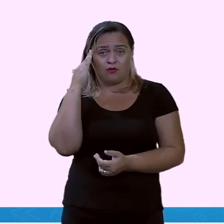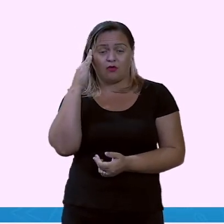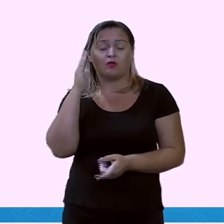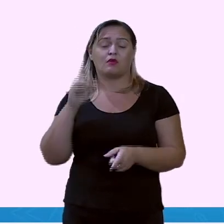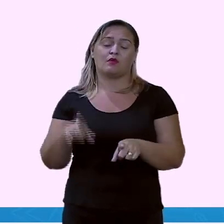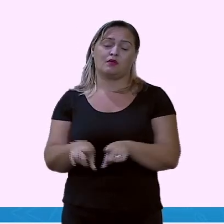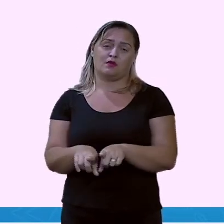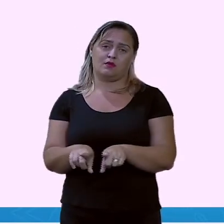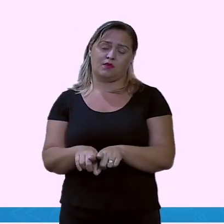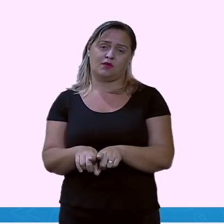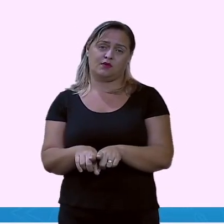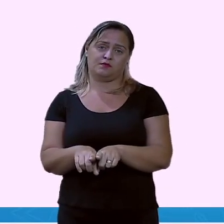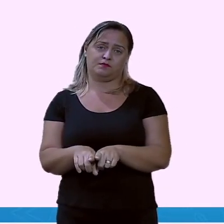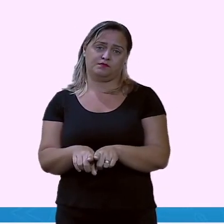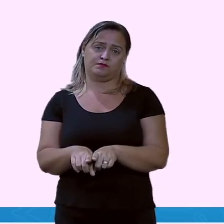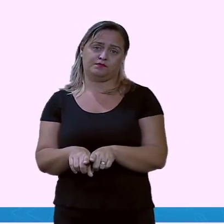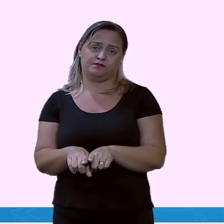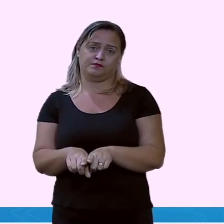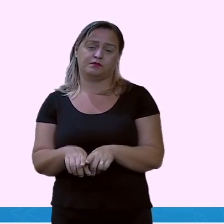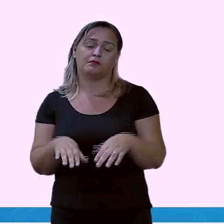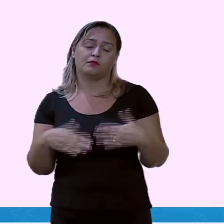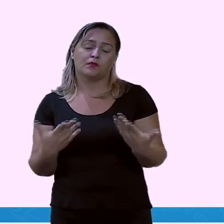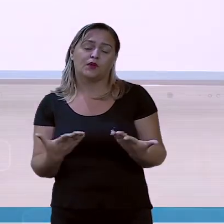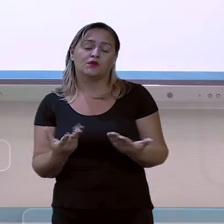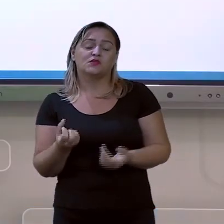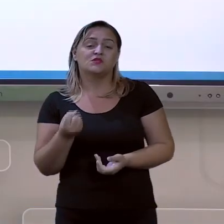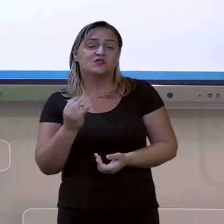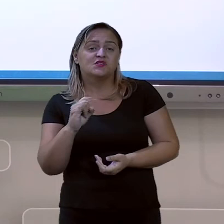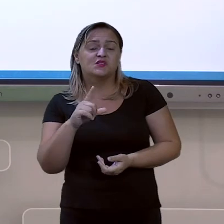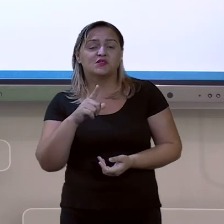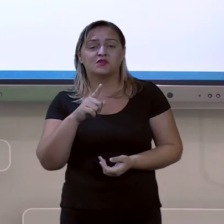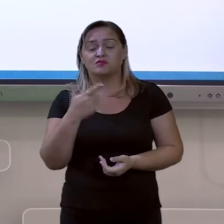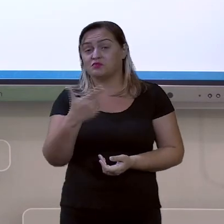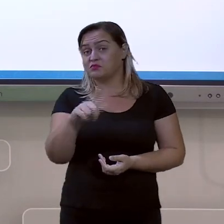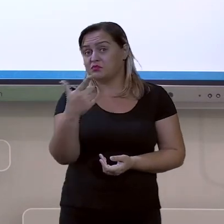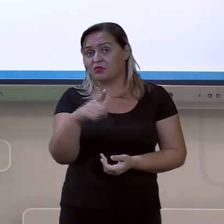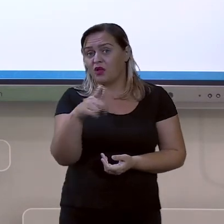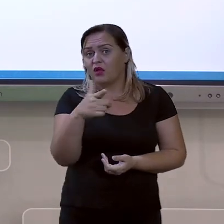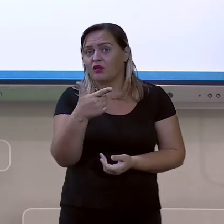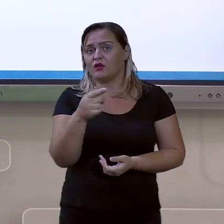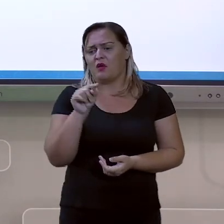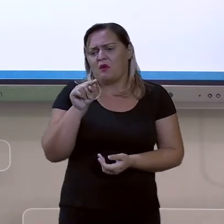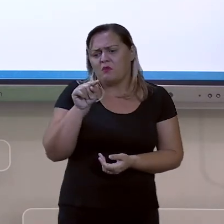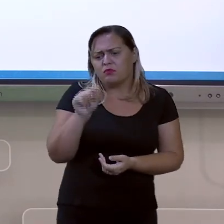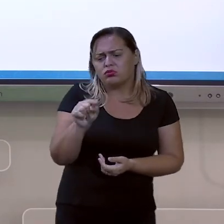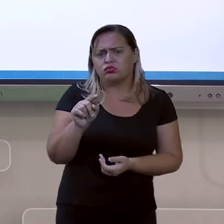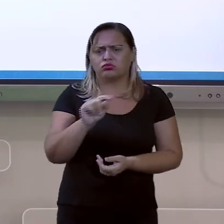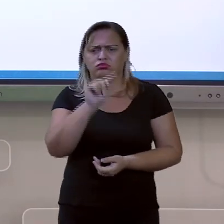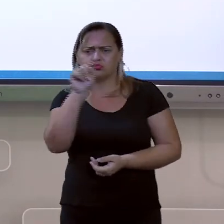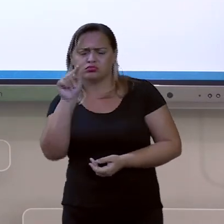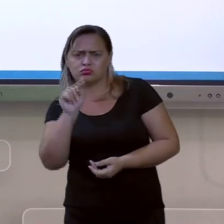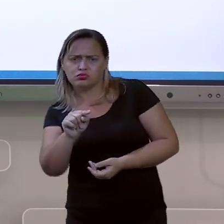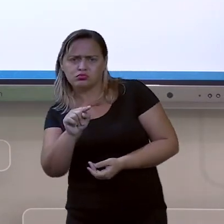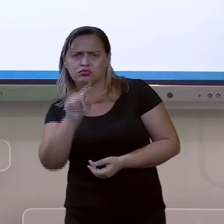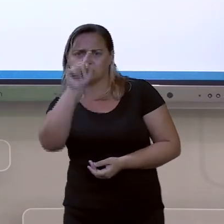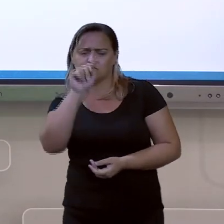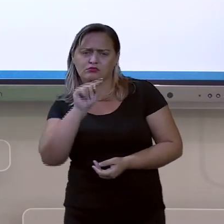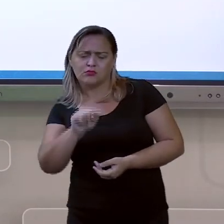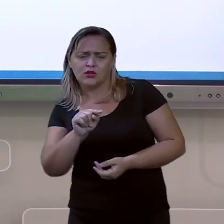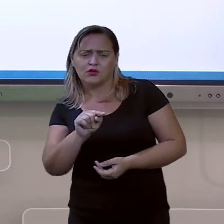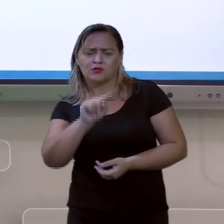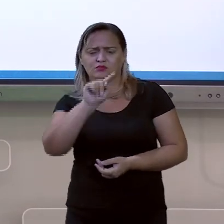Então, quando eu não tenho a pontuação correta, eu não tenho a ideia do